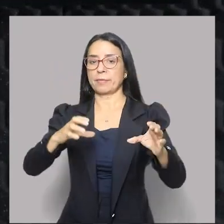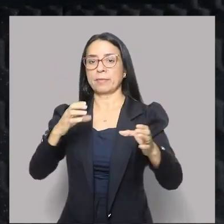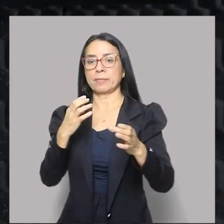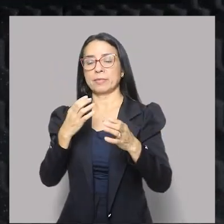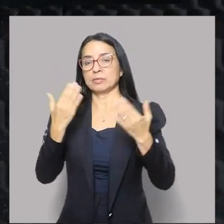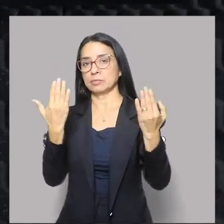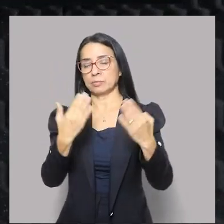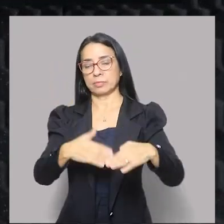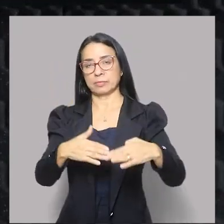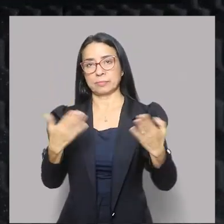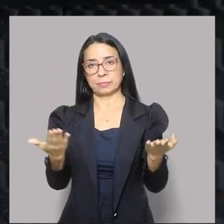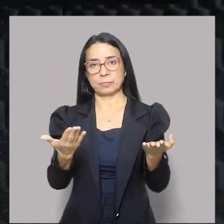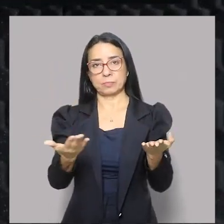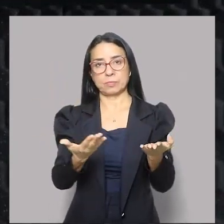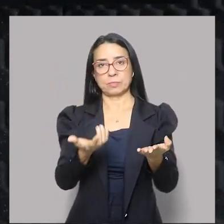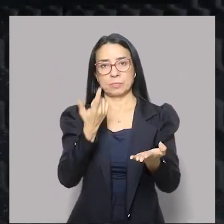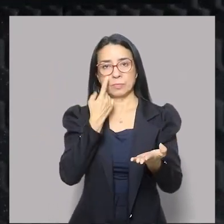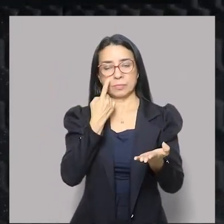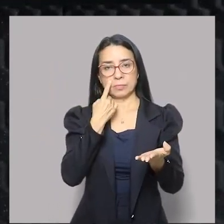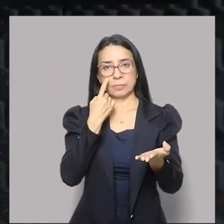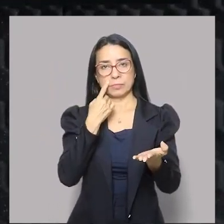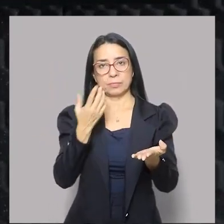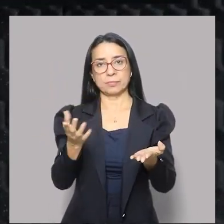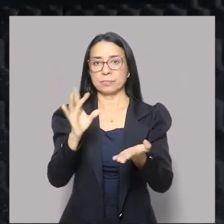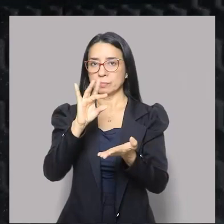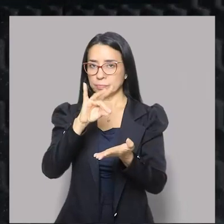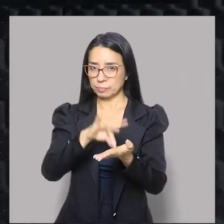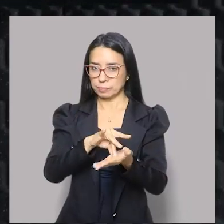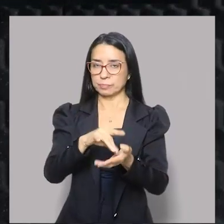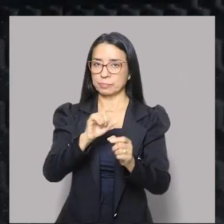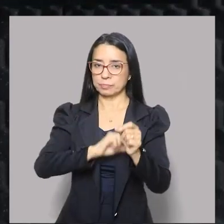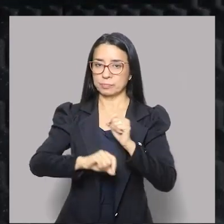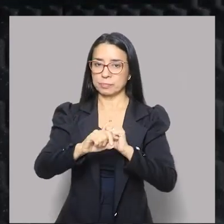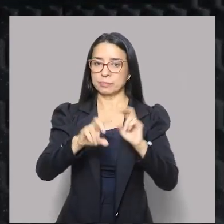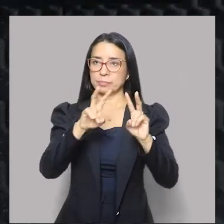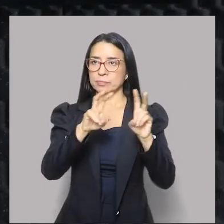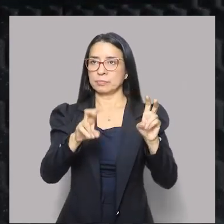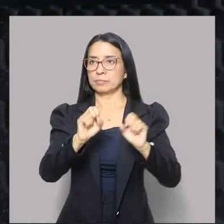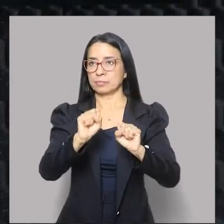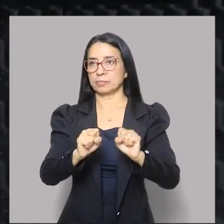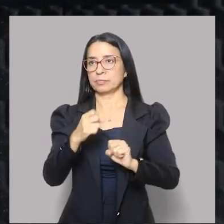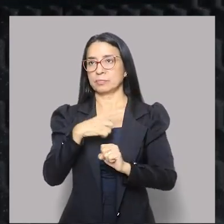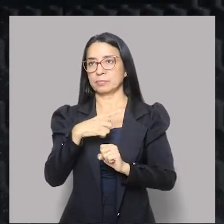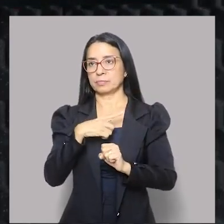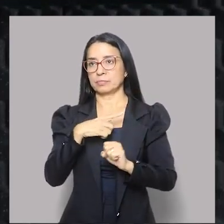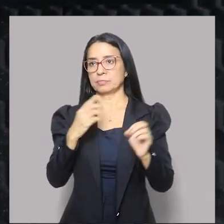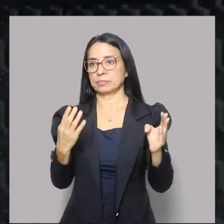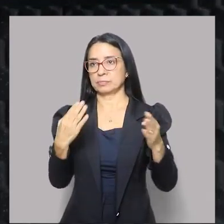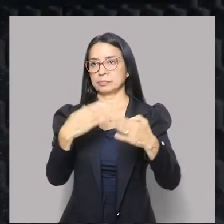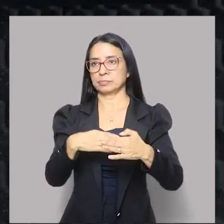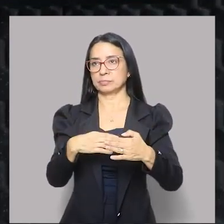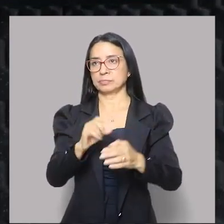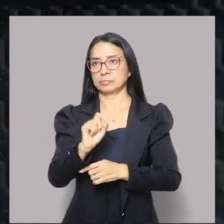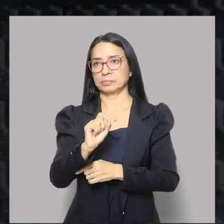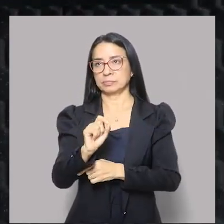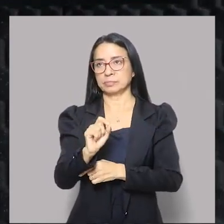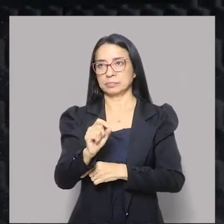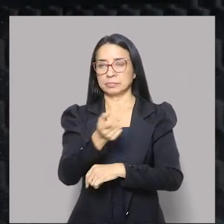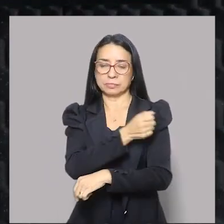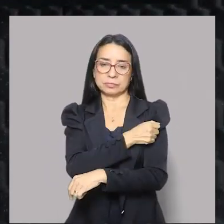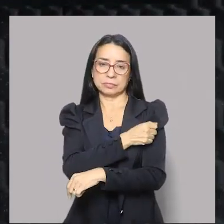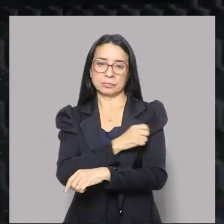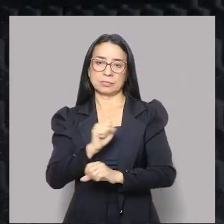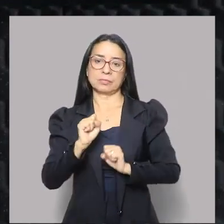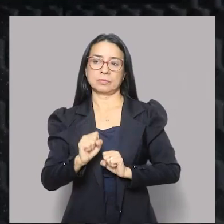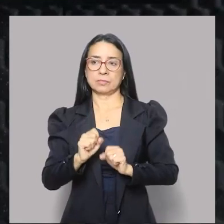trago aqui para você uma análise literal de uma temática que pode cair na prova e que o aluno